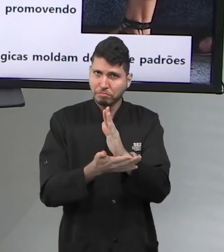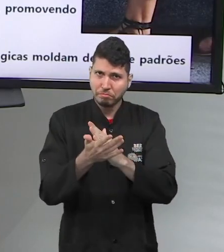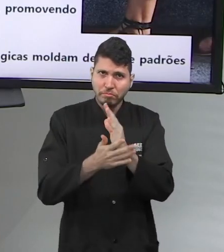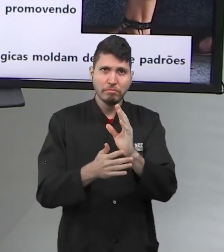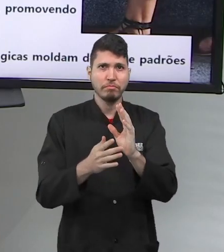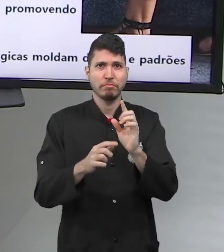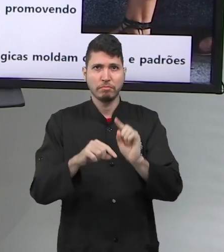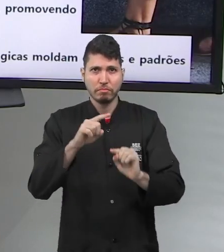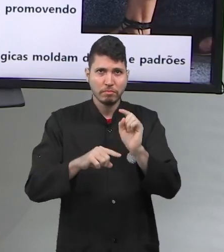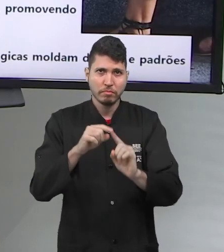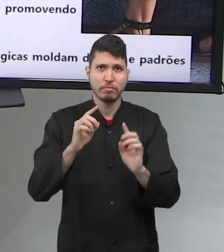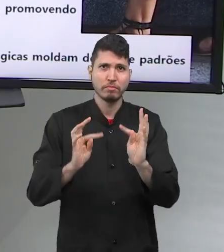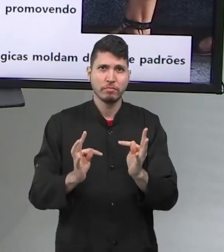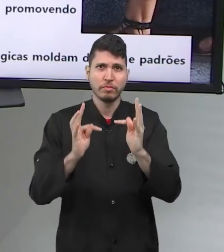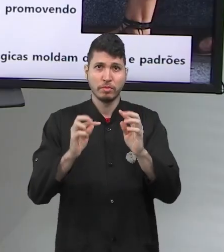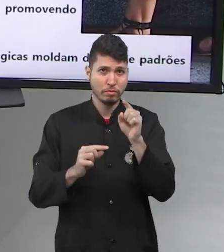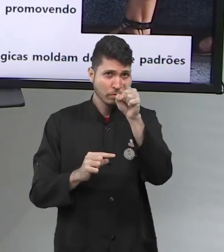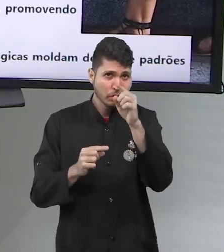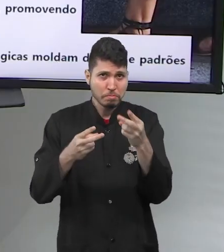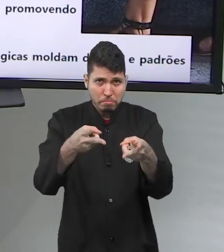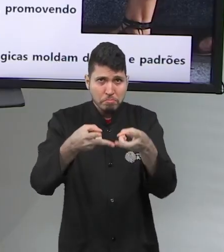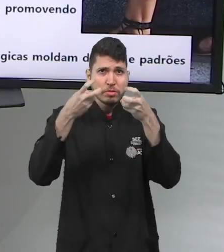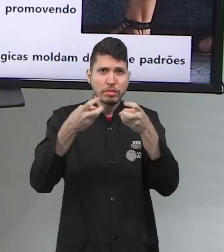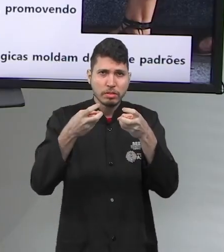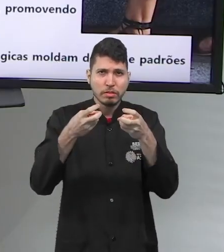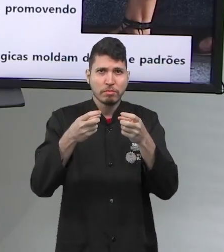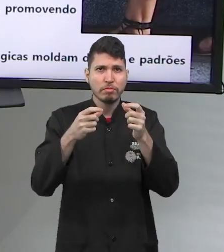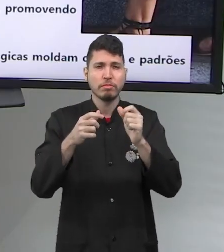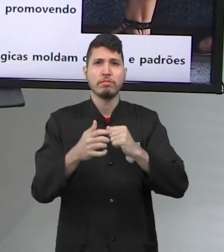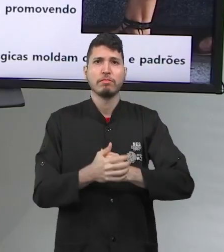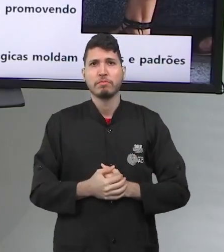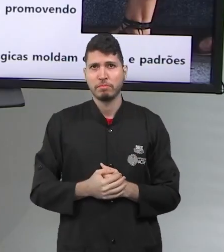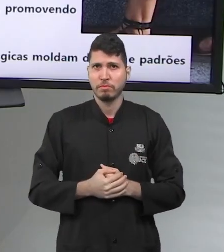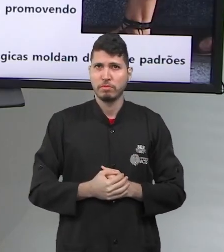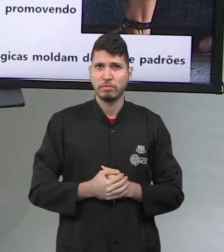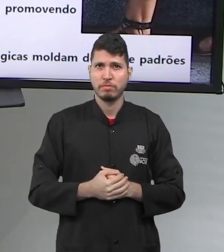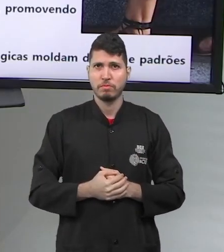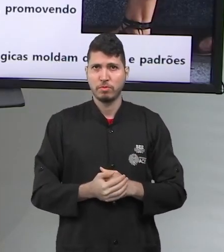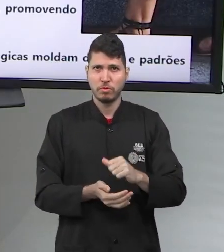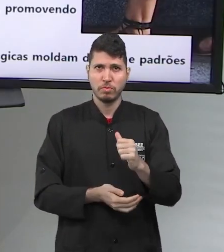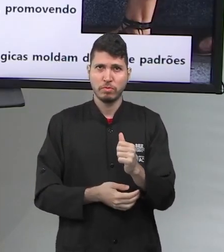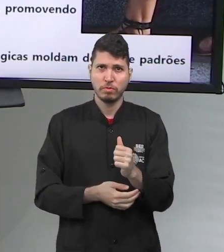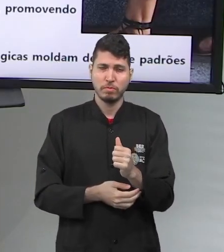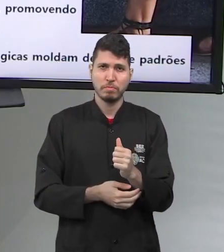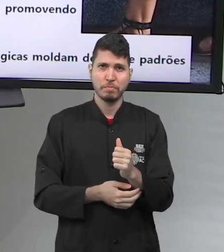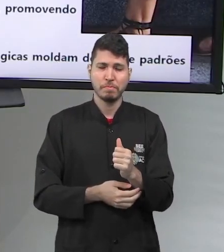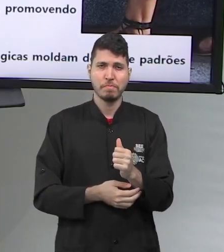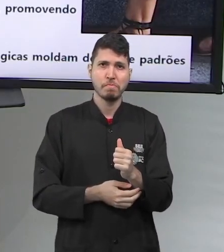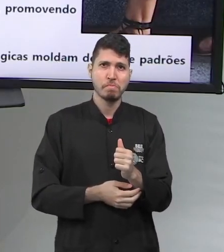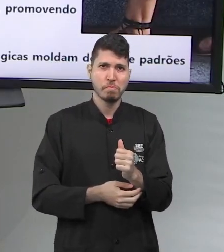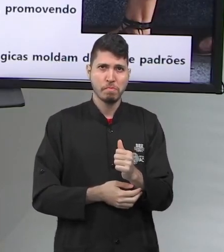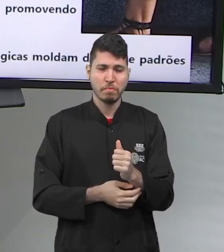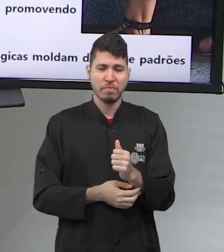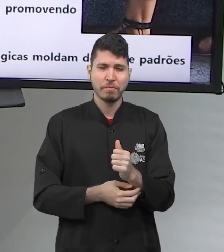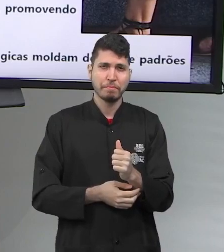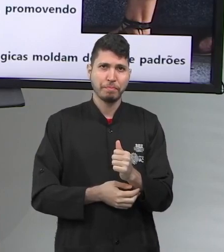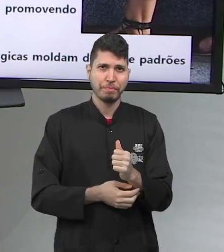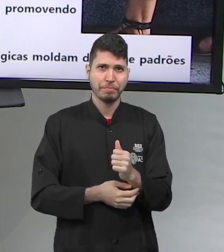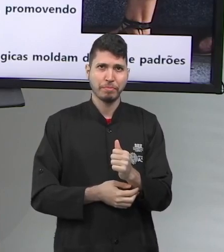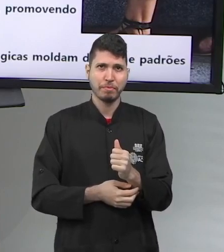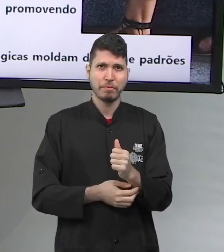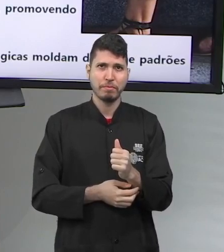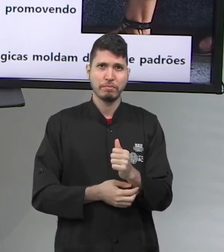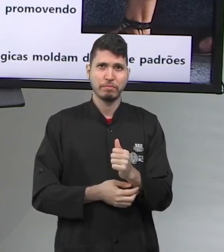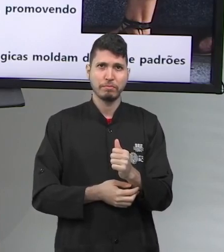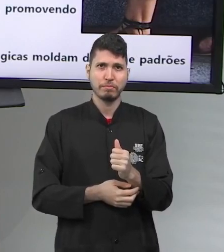tecnológico, você pode perceber que na maioria das vezes não existe uma compensação no que diz respeito a